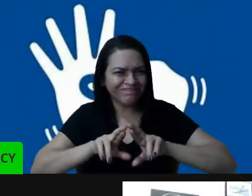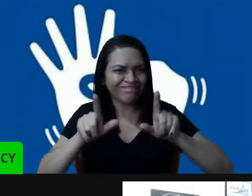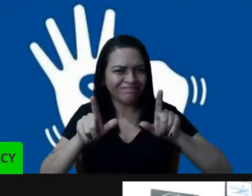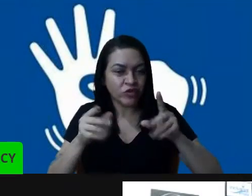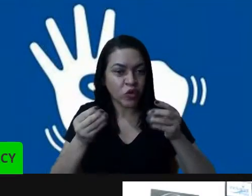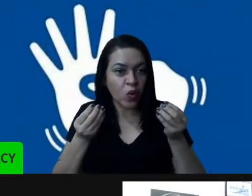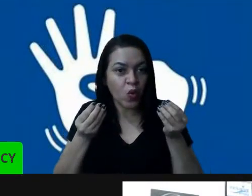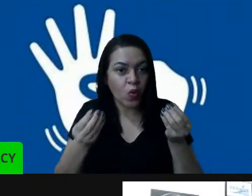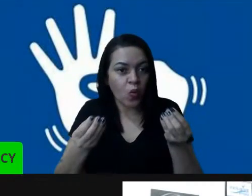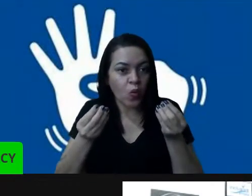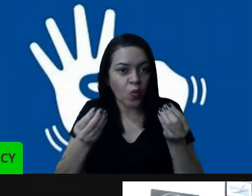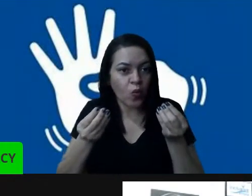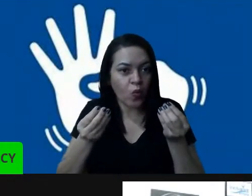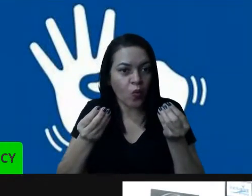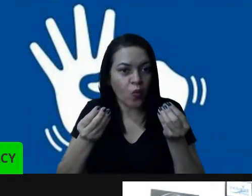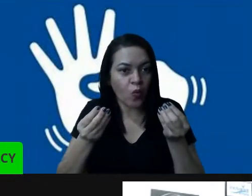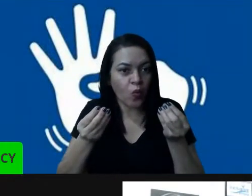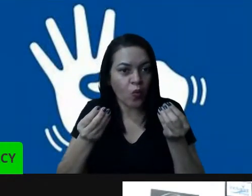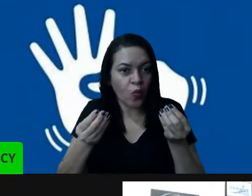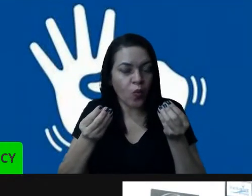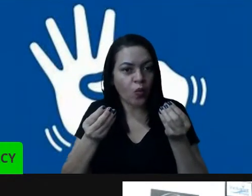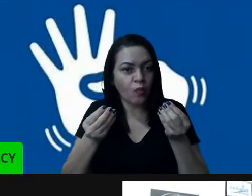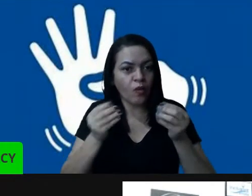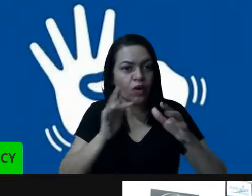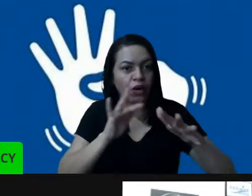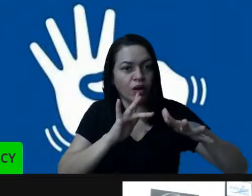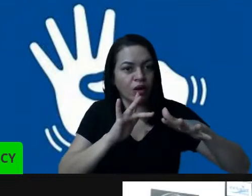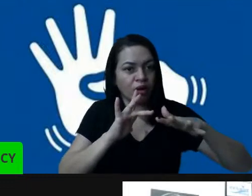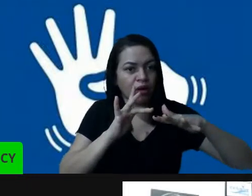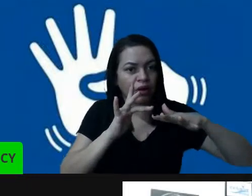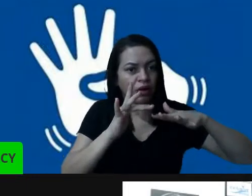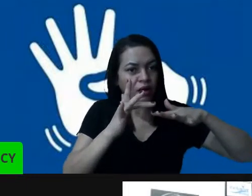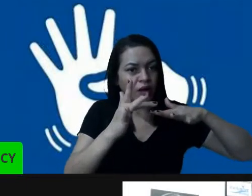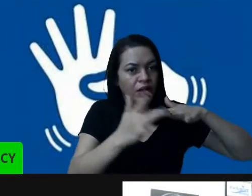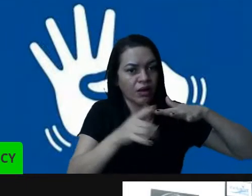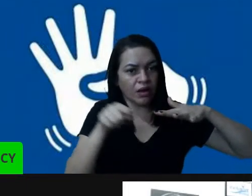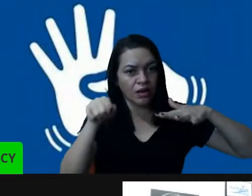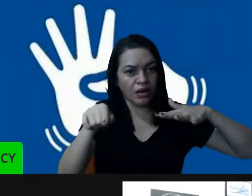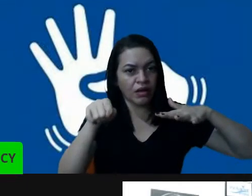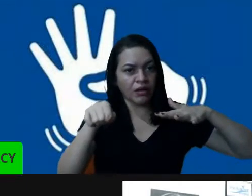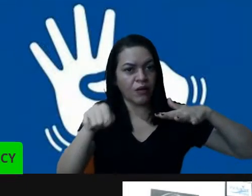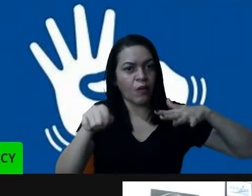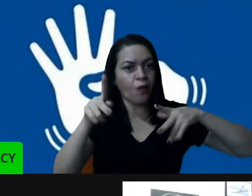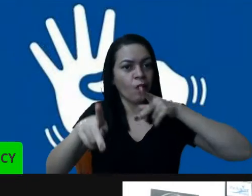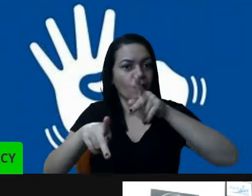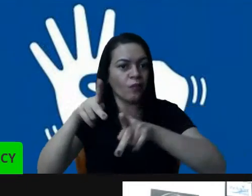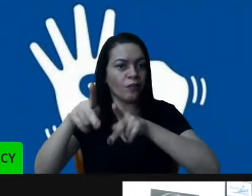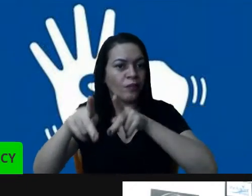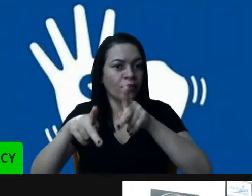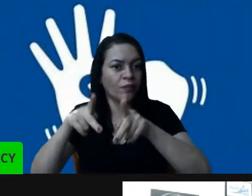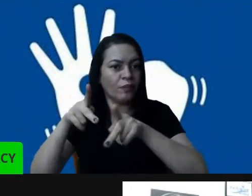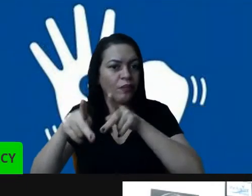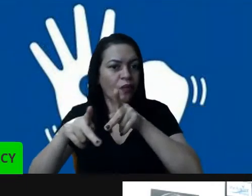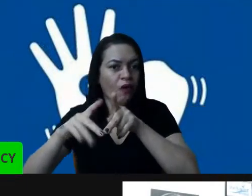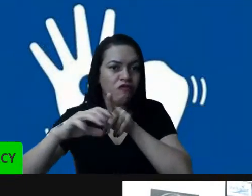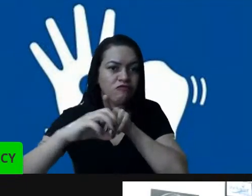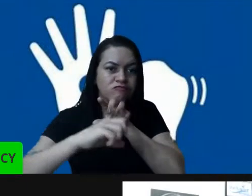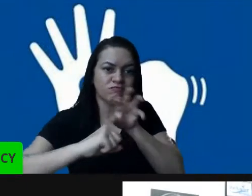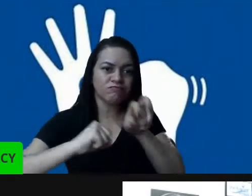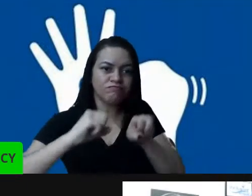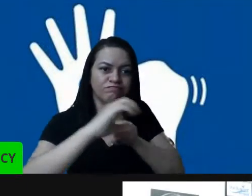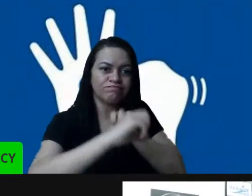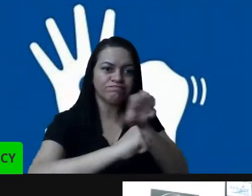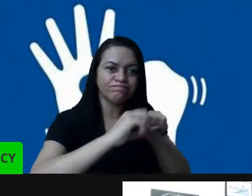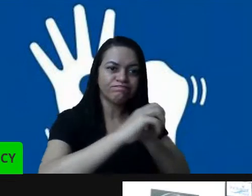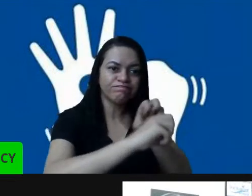mídia chega até o povo, né? Aponta o público em geral. Isso é muito